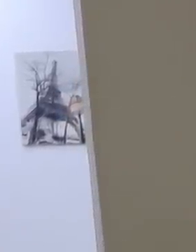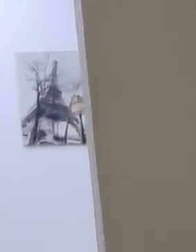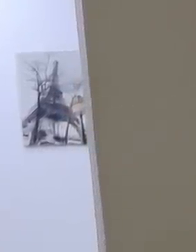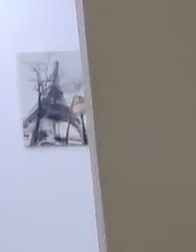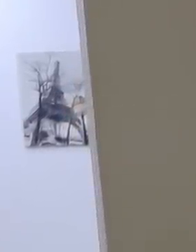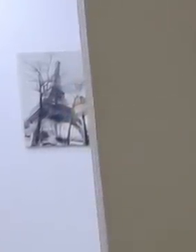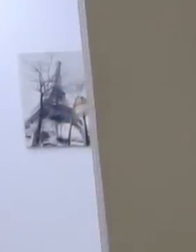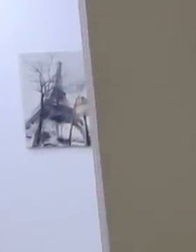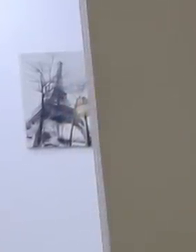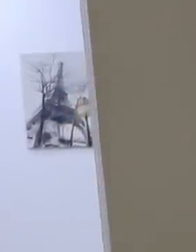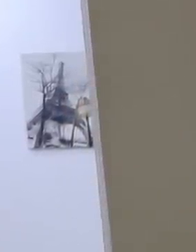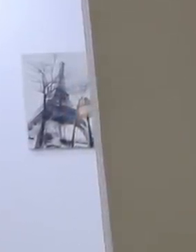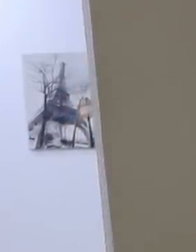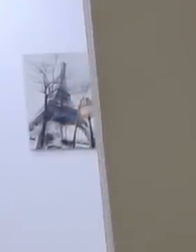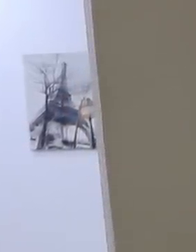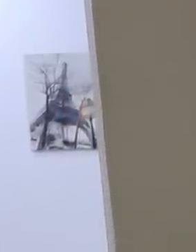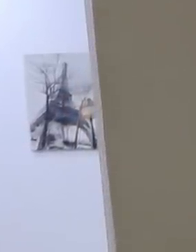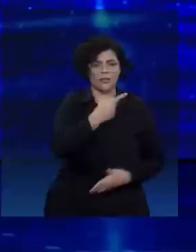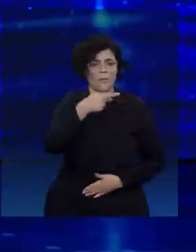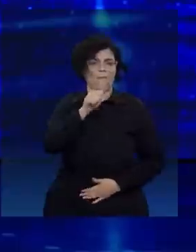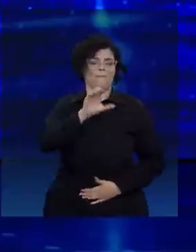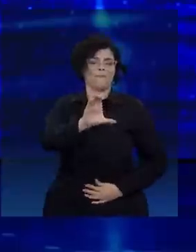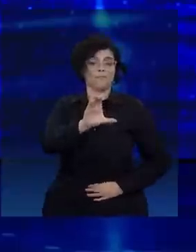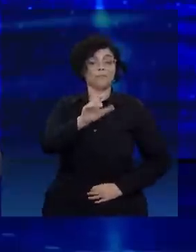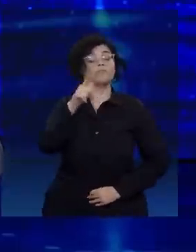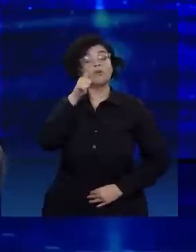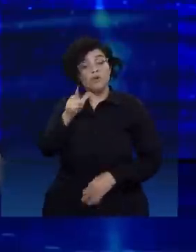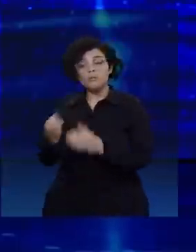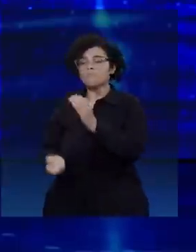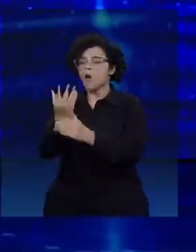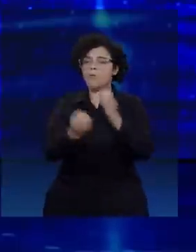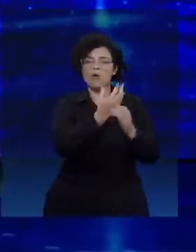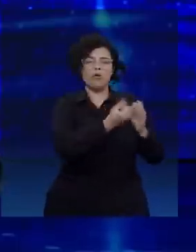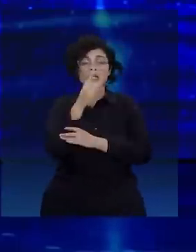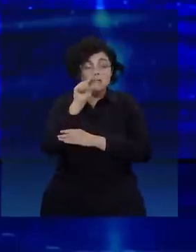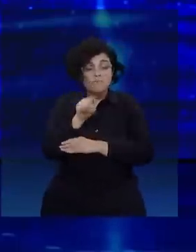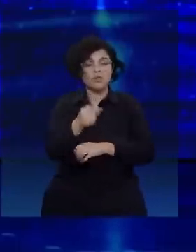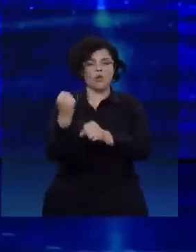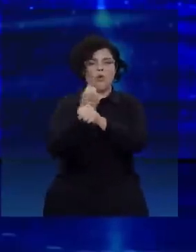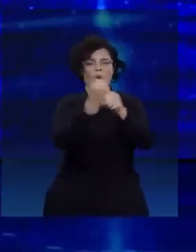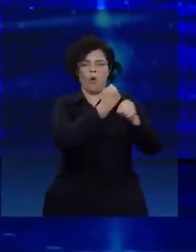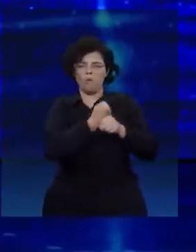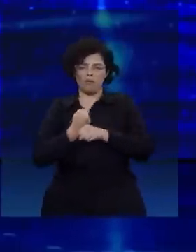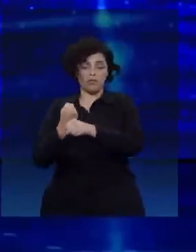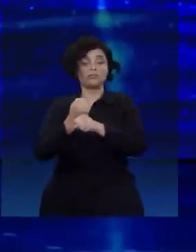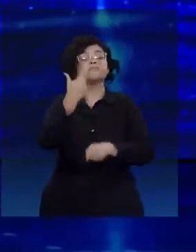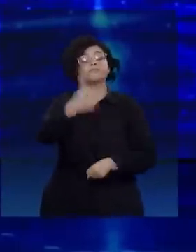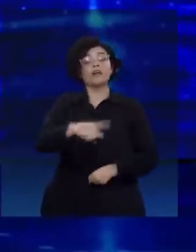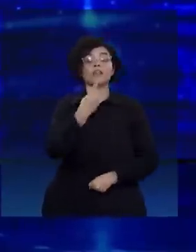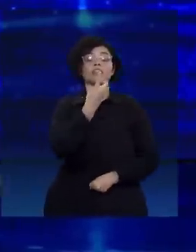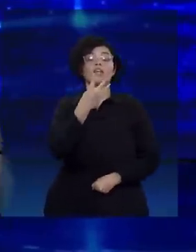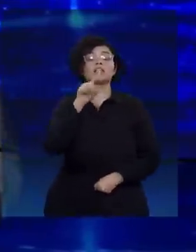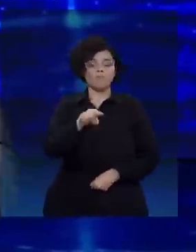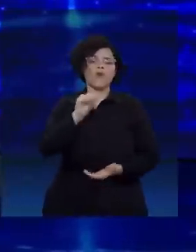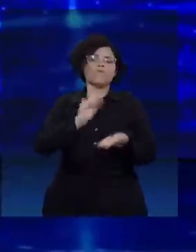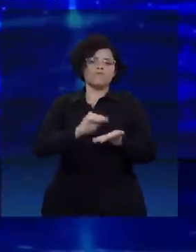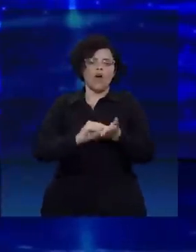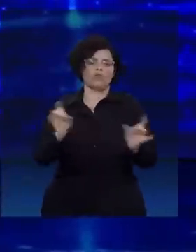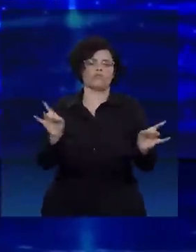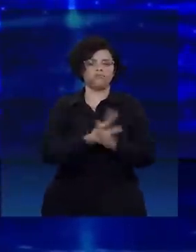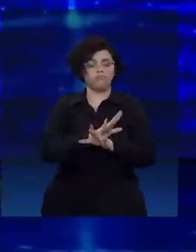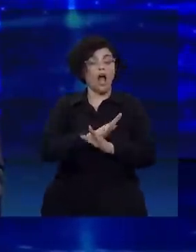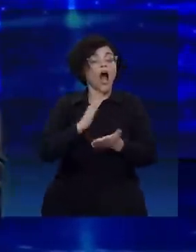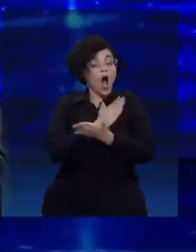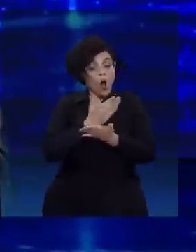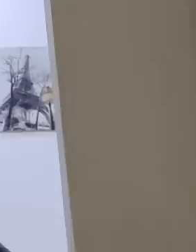Dilma deixaram como legado para o nosso país. 13 mil obras que foram entregues e mais 13 mil que ficou para terminar, que algumas